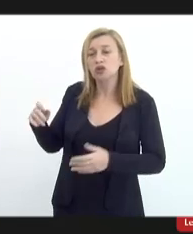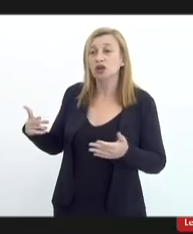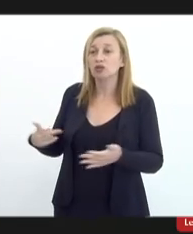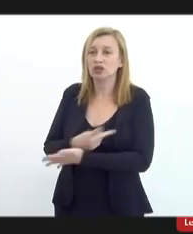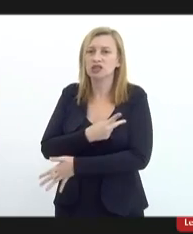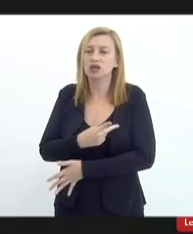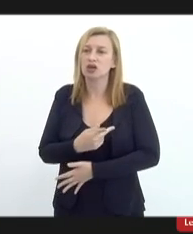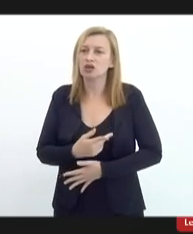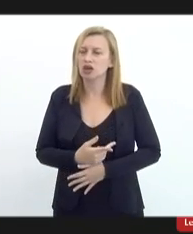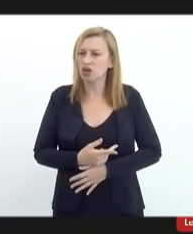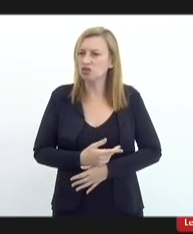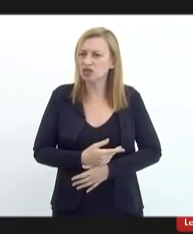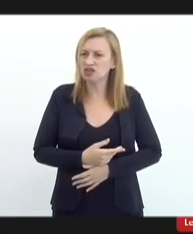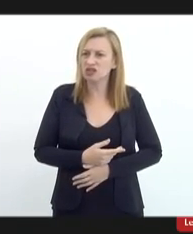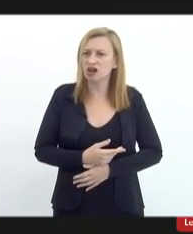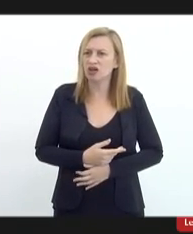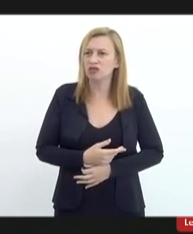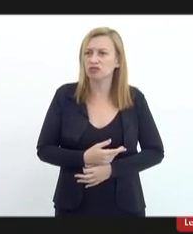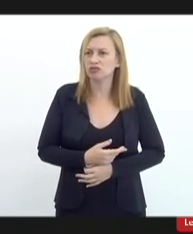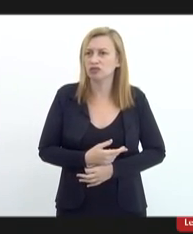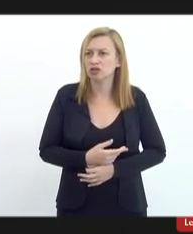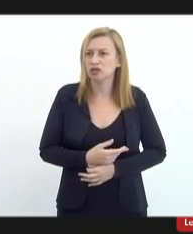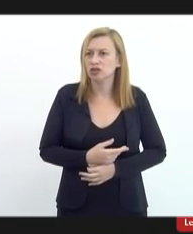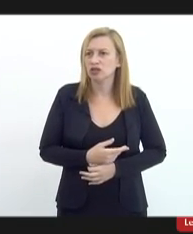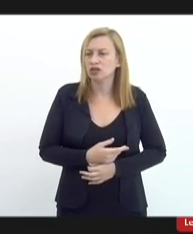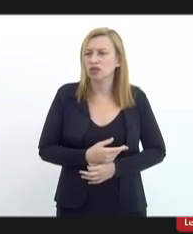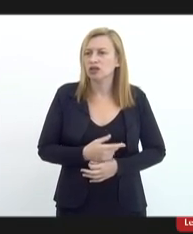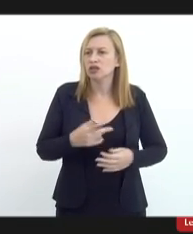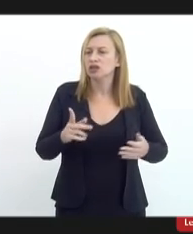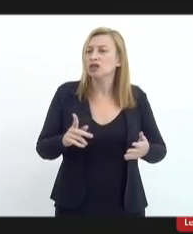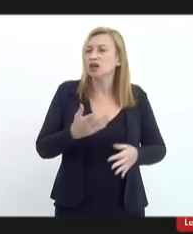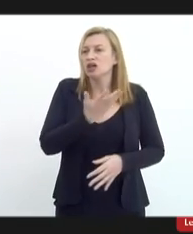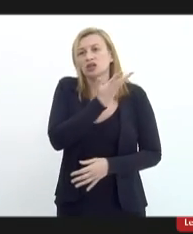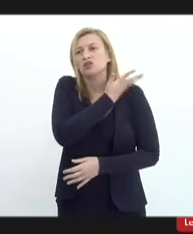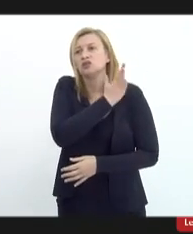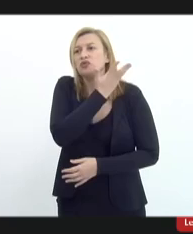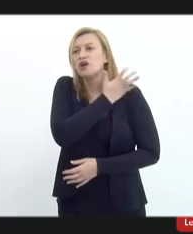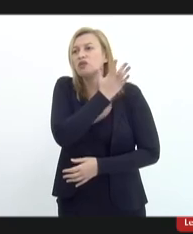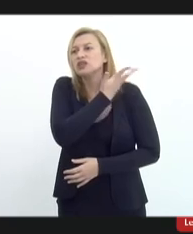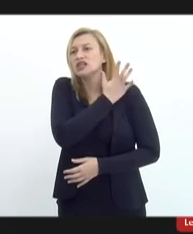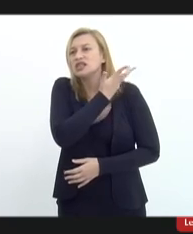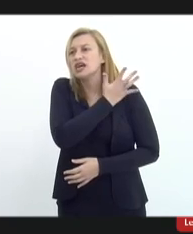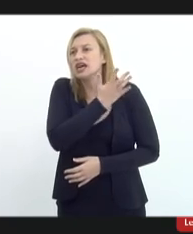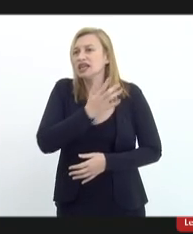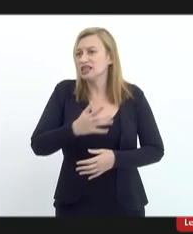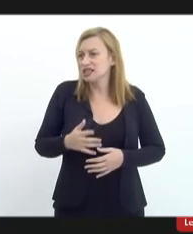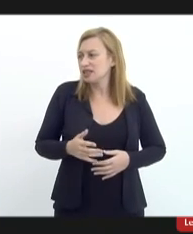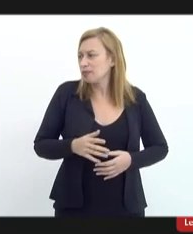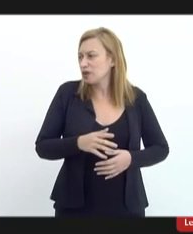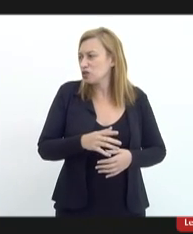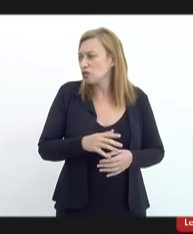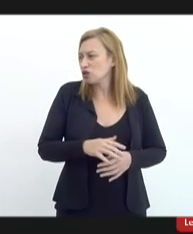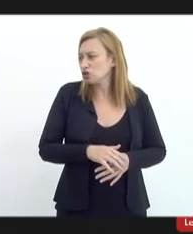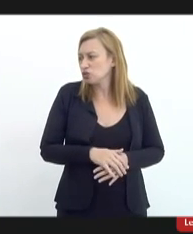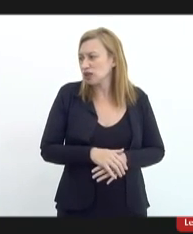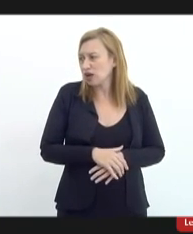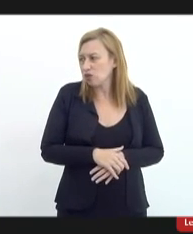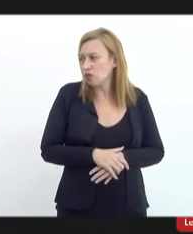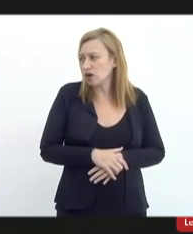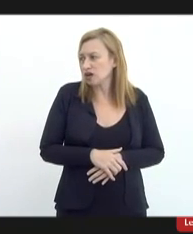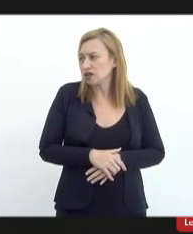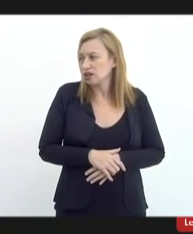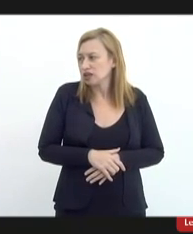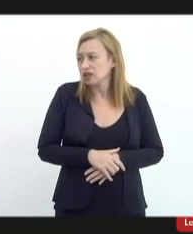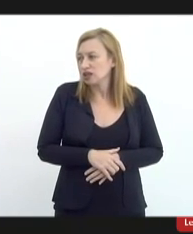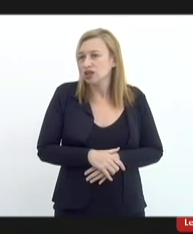isso. Isso não é intolerância, isso é preconceito. E é isso que eu tenho ponderado,